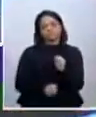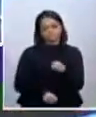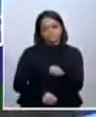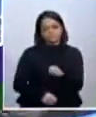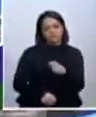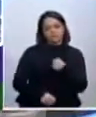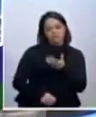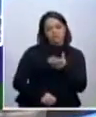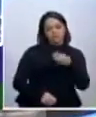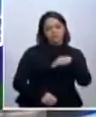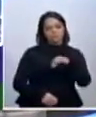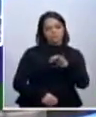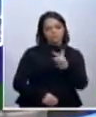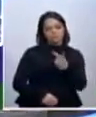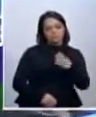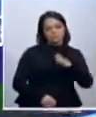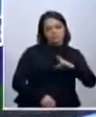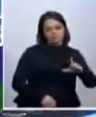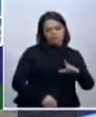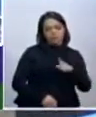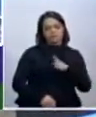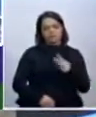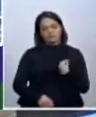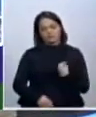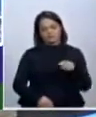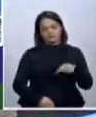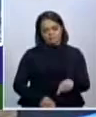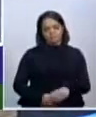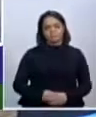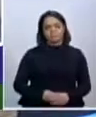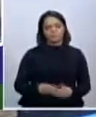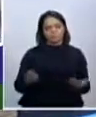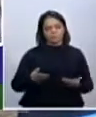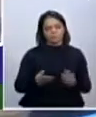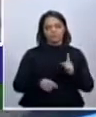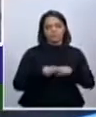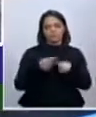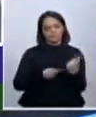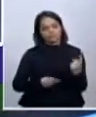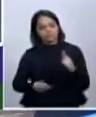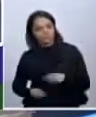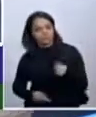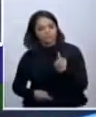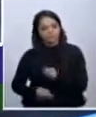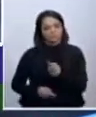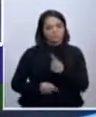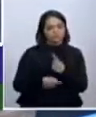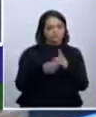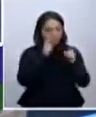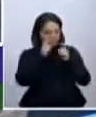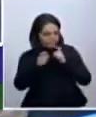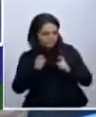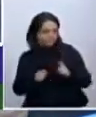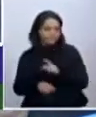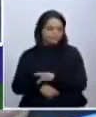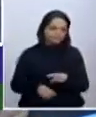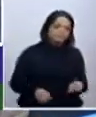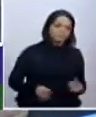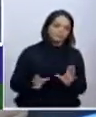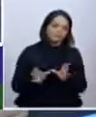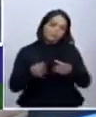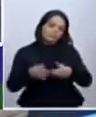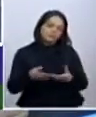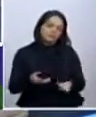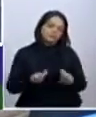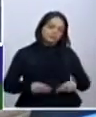Eu quero que o Michel, que vem aqui, no tempo que for possível, para nós sentarmos na presidência com a reunião com as